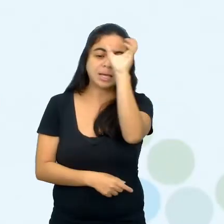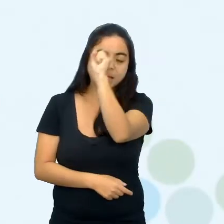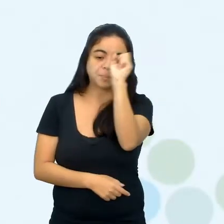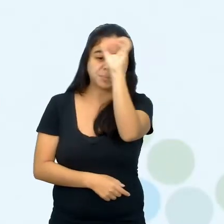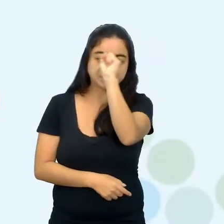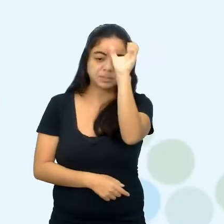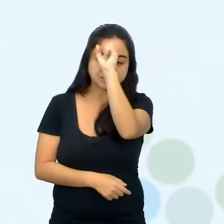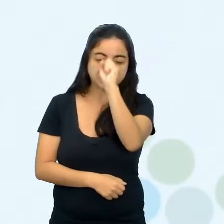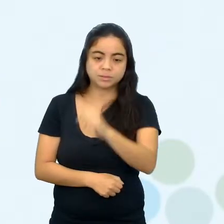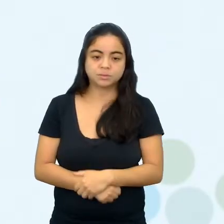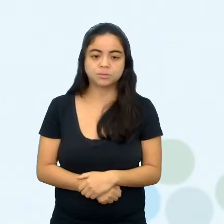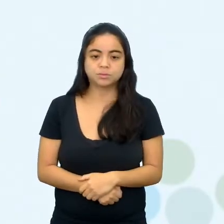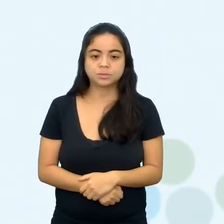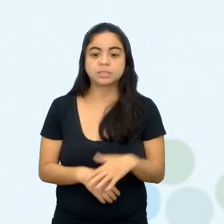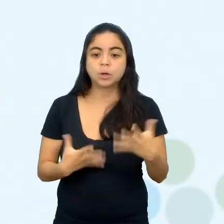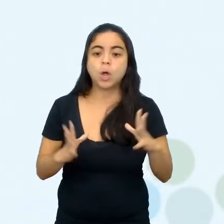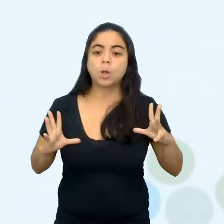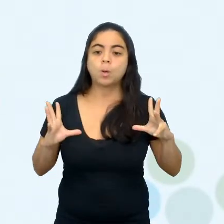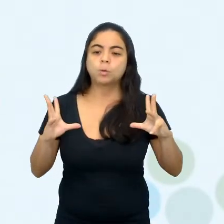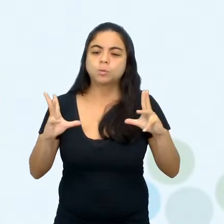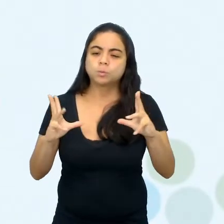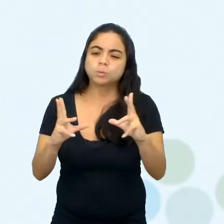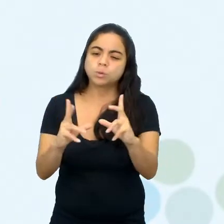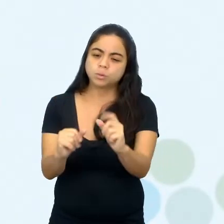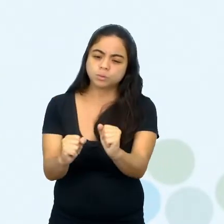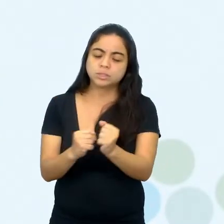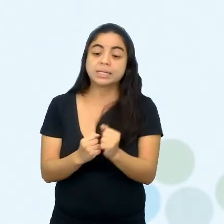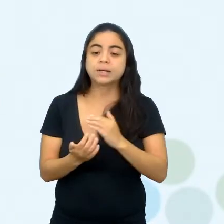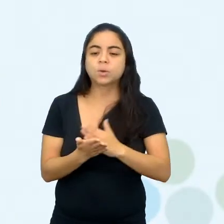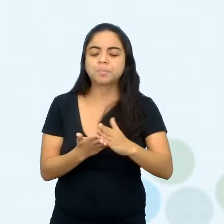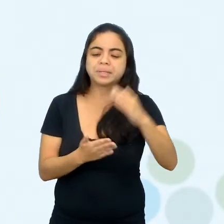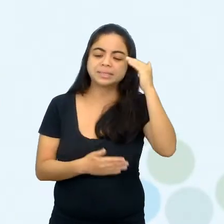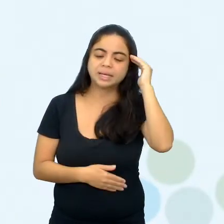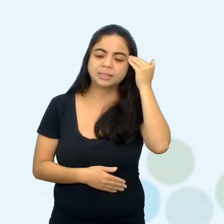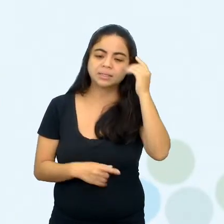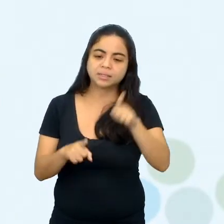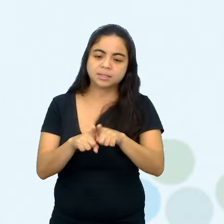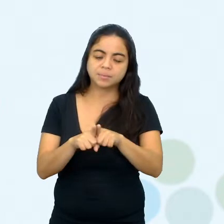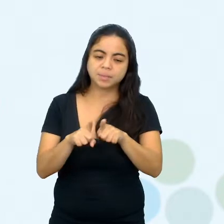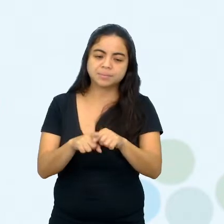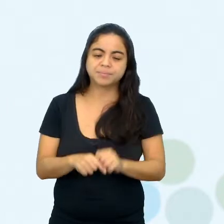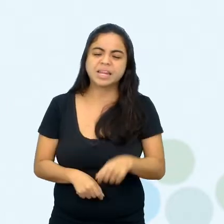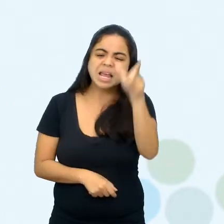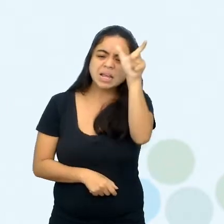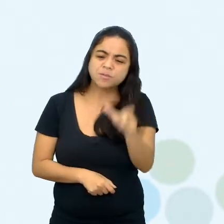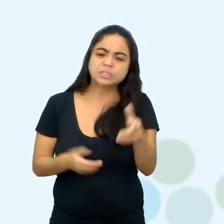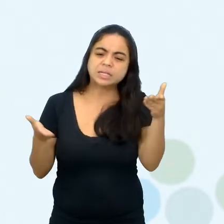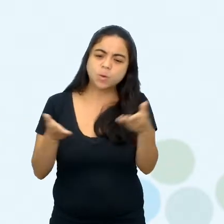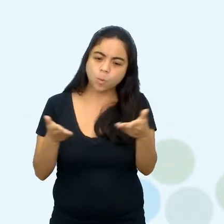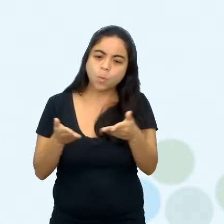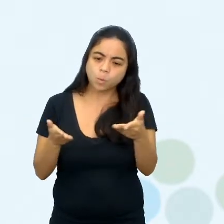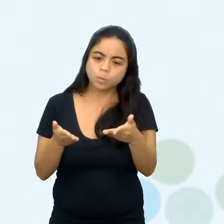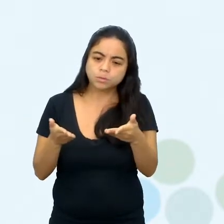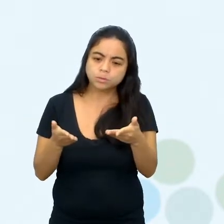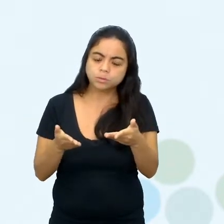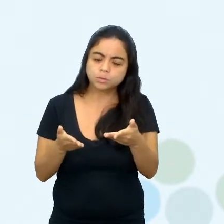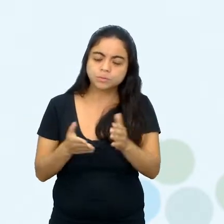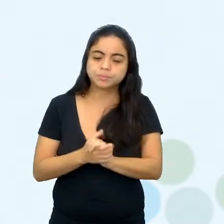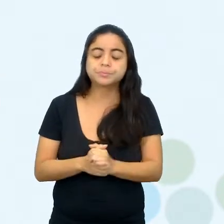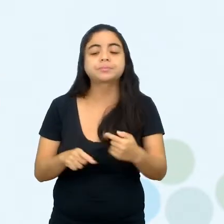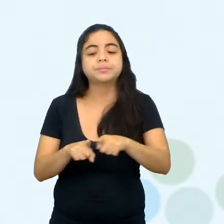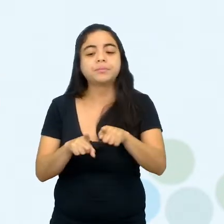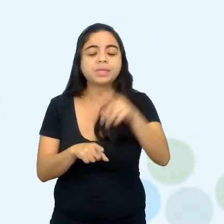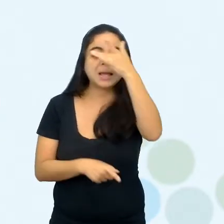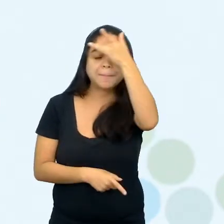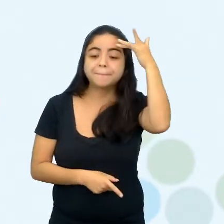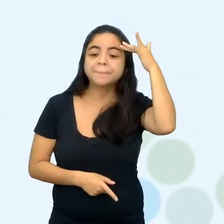aprendizados. Então, quando a gente pega todas essas coisas, a gente começa a entender que quem você é hoje, quem eu sou hoje, e até a